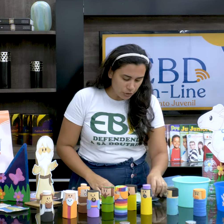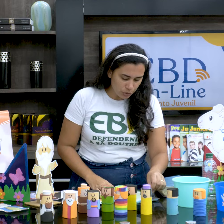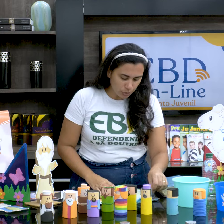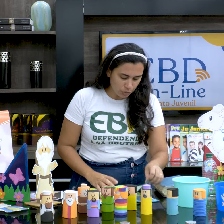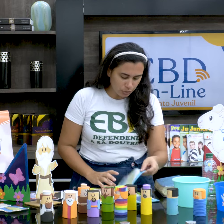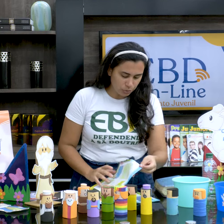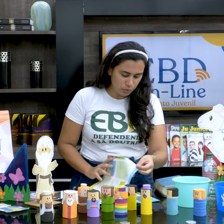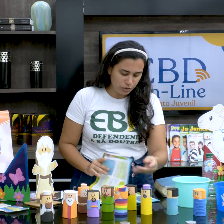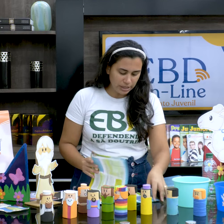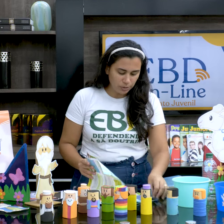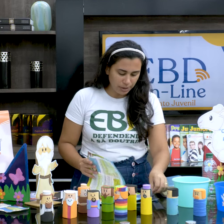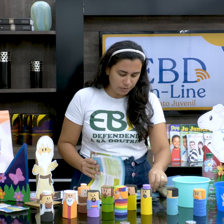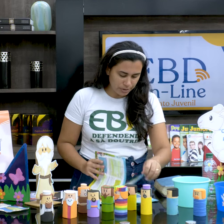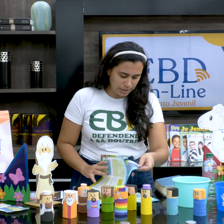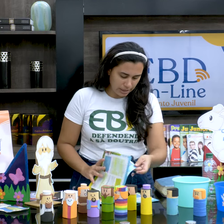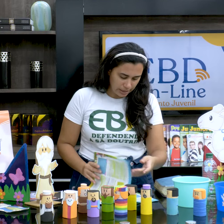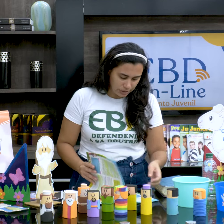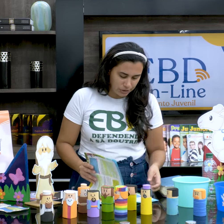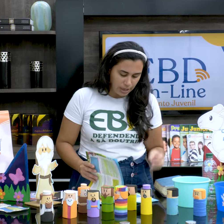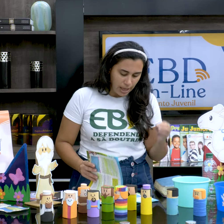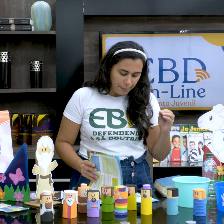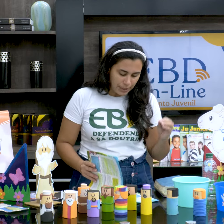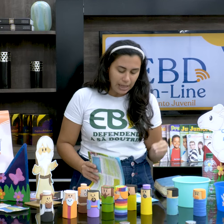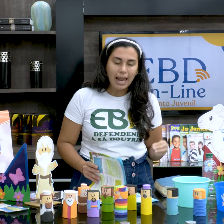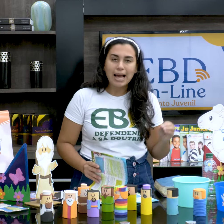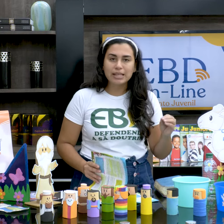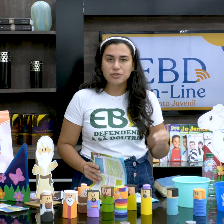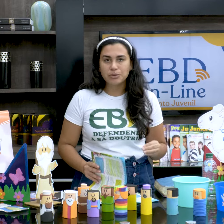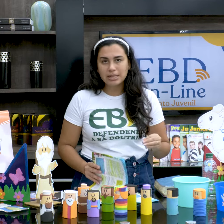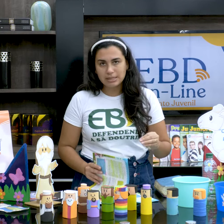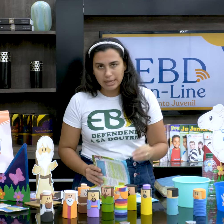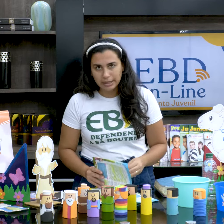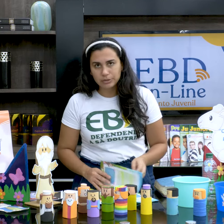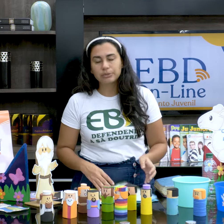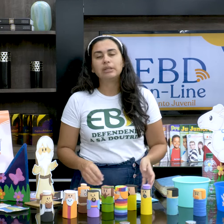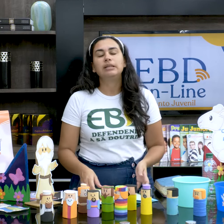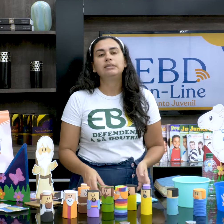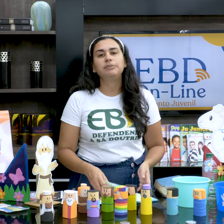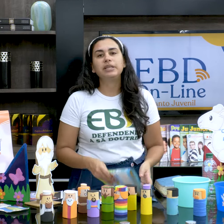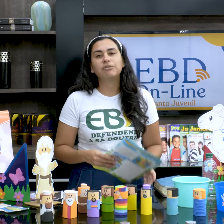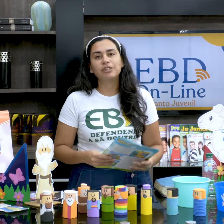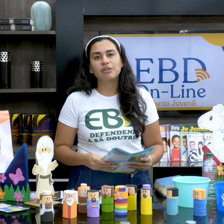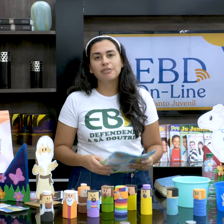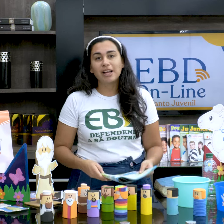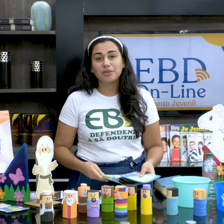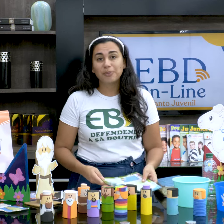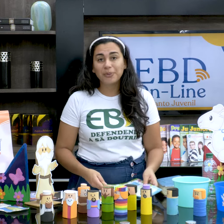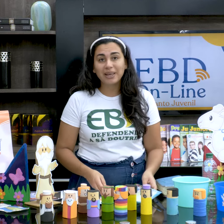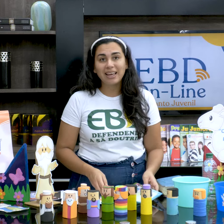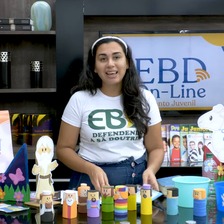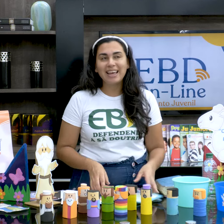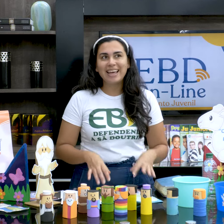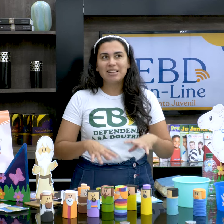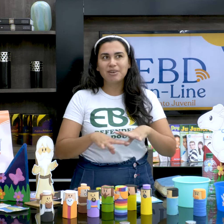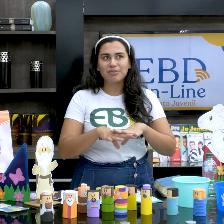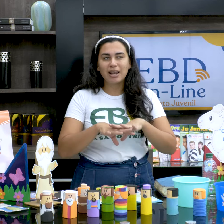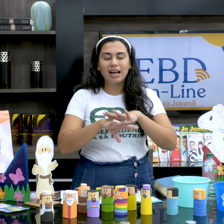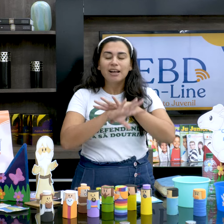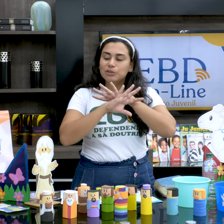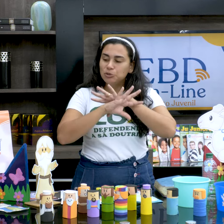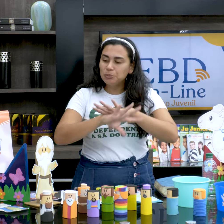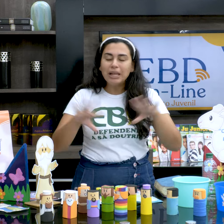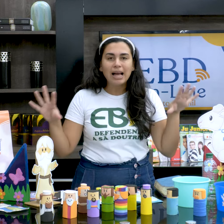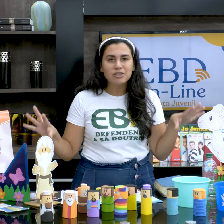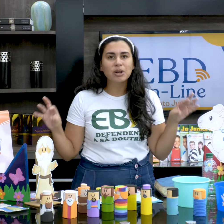eu estou sugerindo pra vocês Milagres no Deserto, de Minha Vida é uma Viagem. Porque ele vai